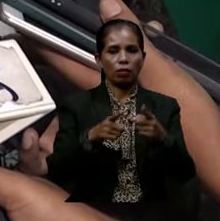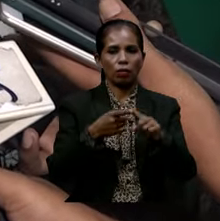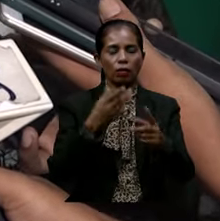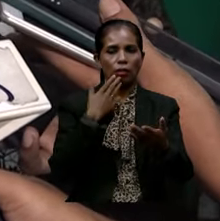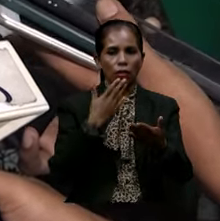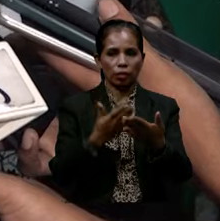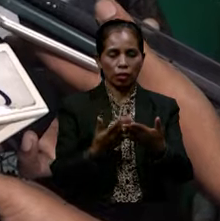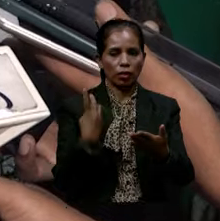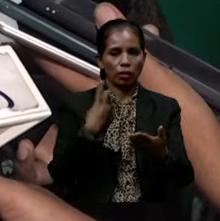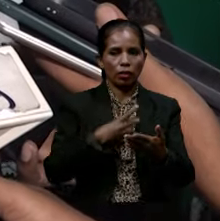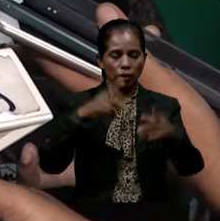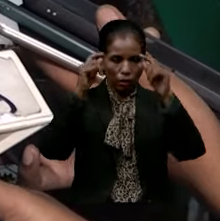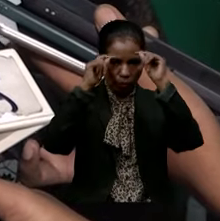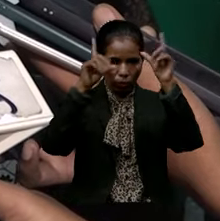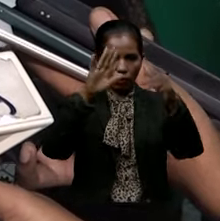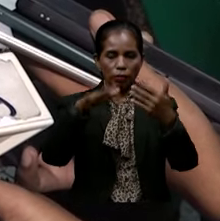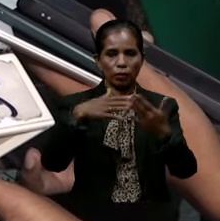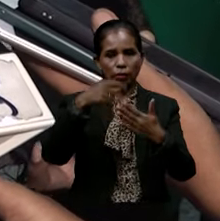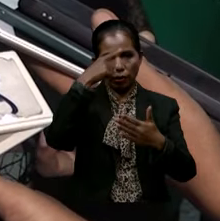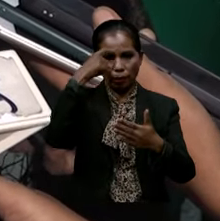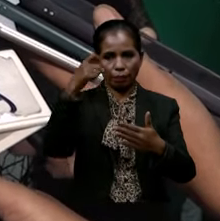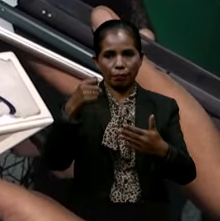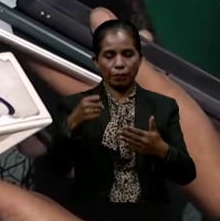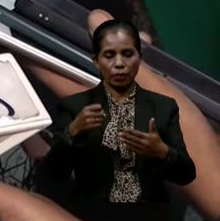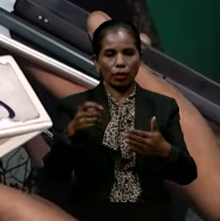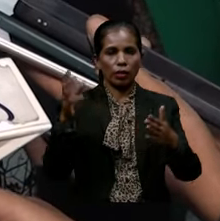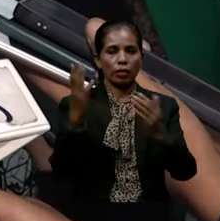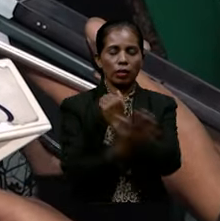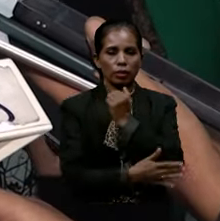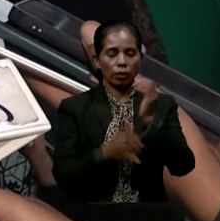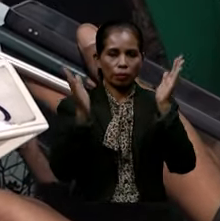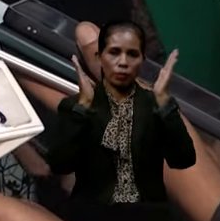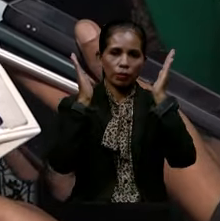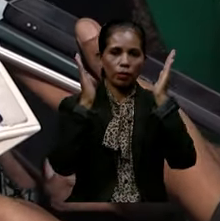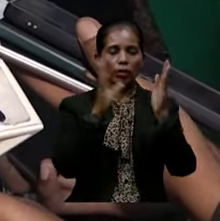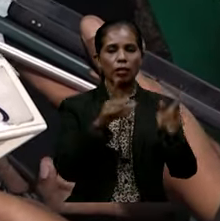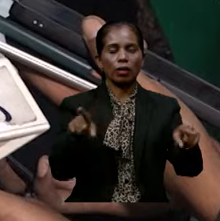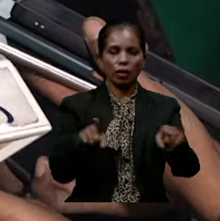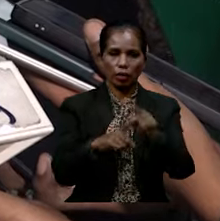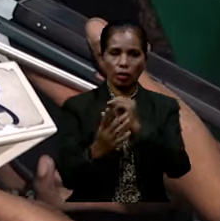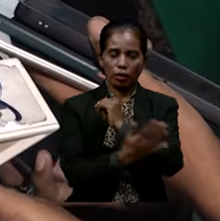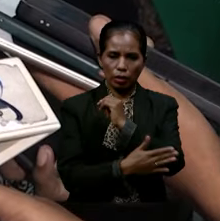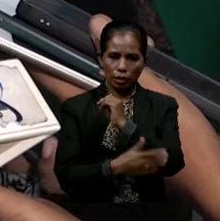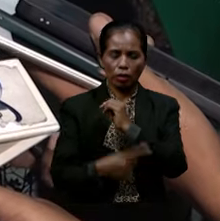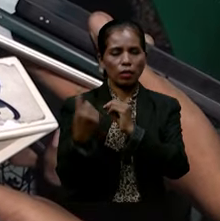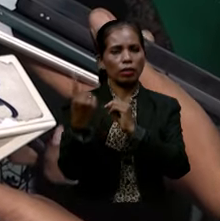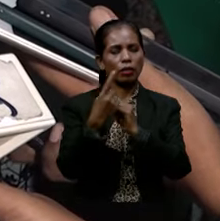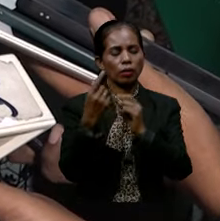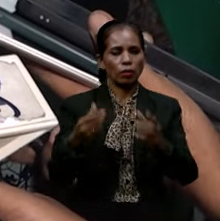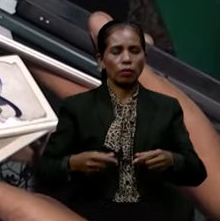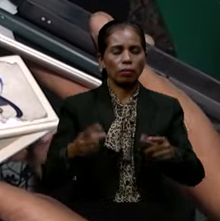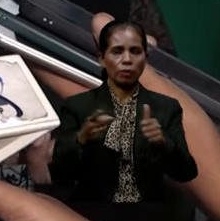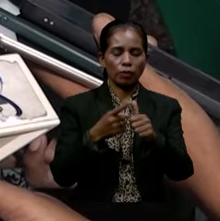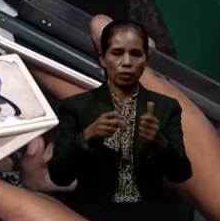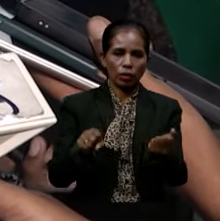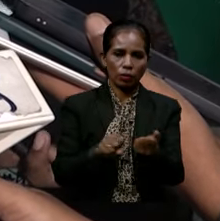ita Timor Oan sira hutu, tam ba Brunei, ane sa na sa un ida ne bema, sempre e desde inicio